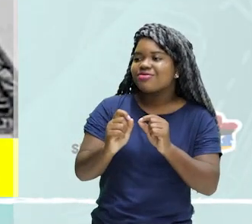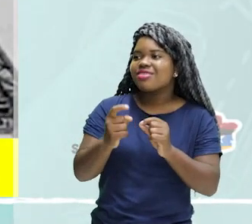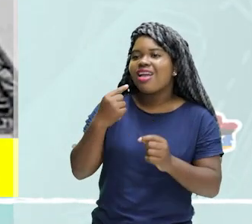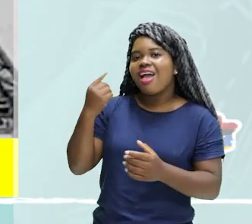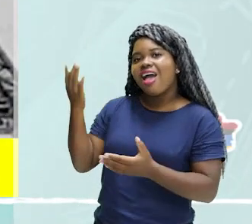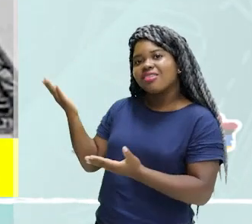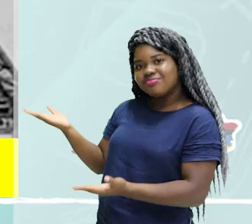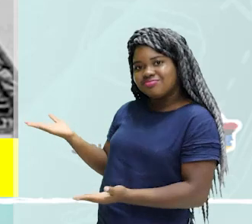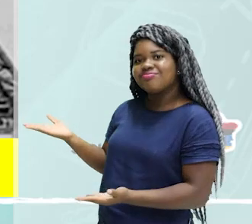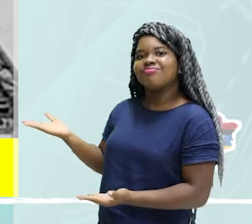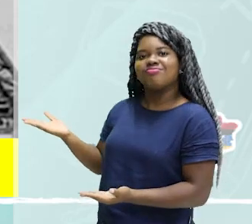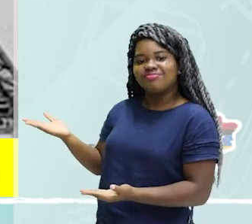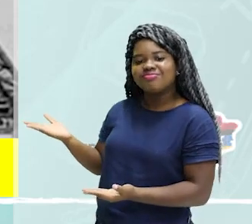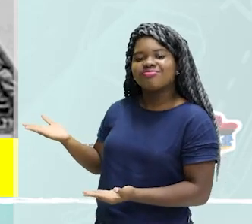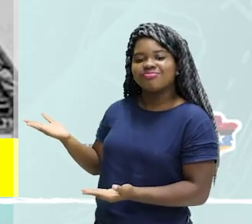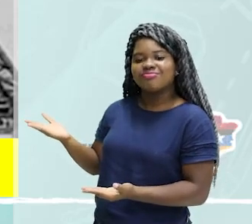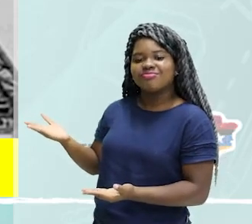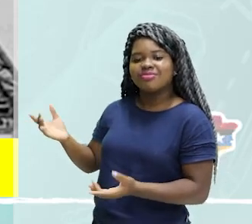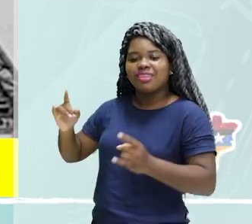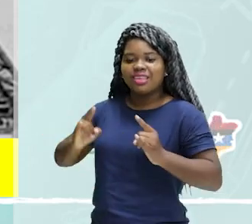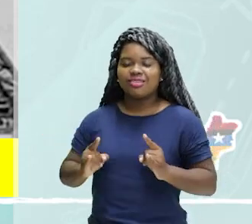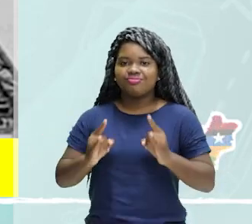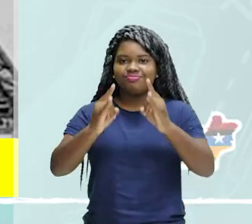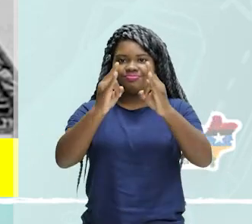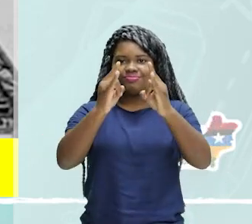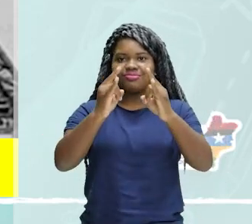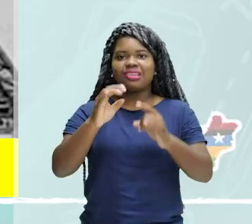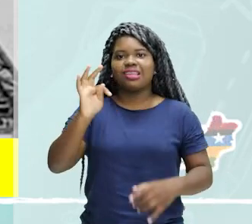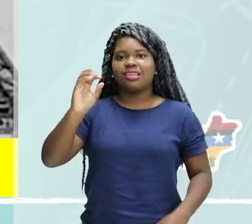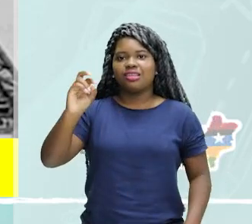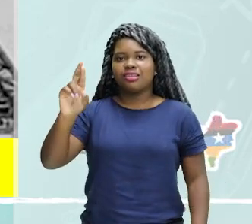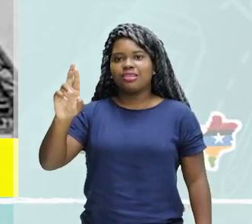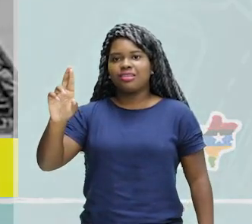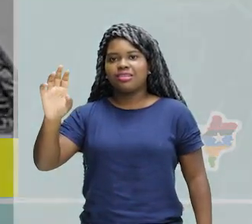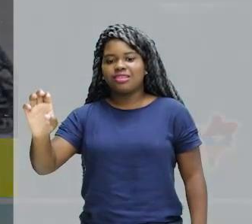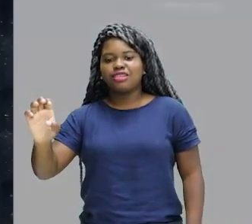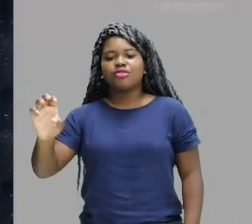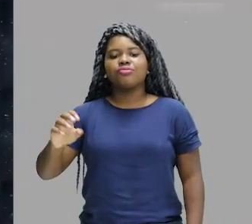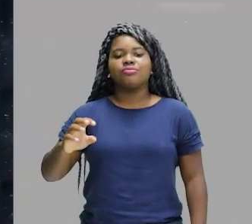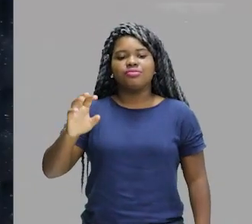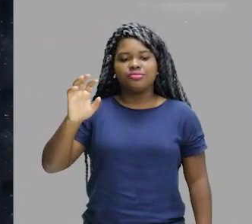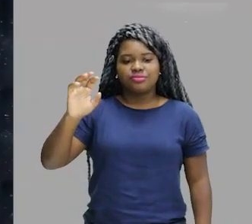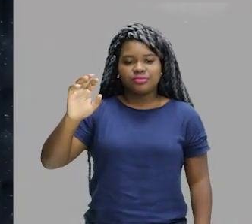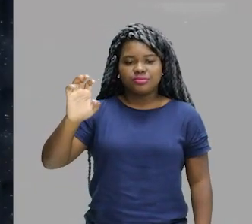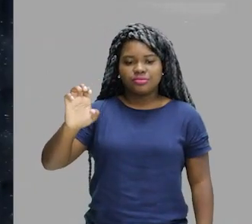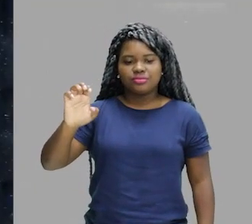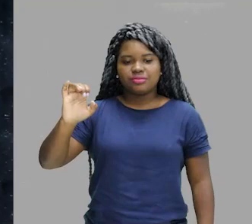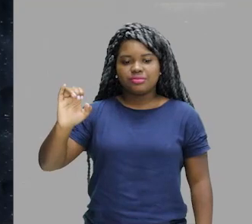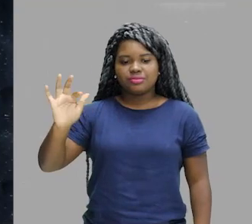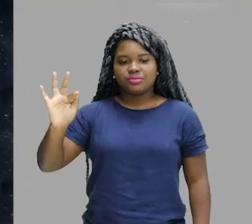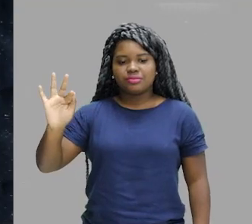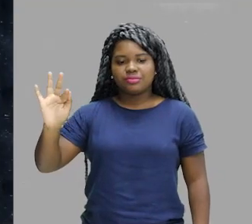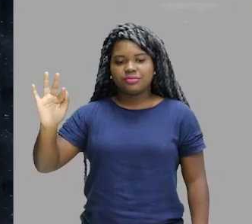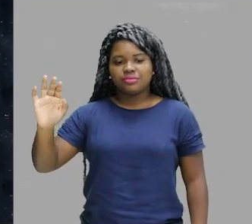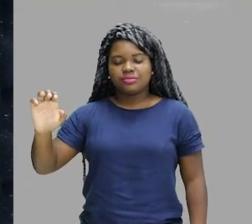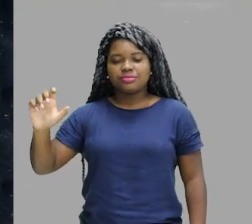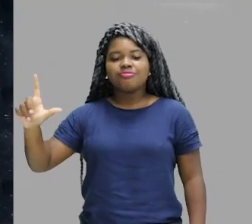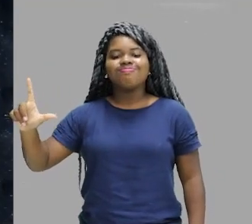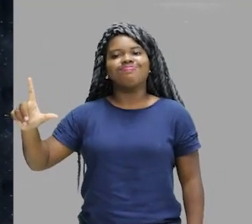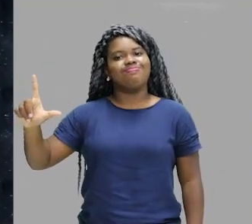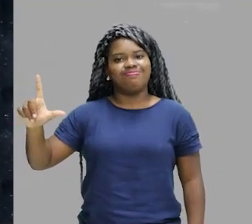La Tour Eiffel, ou a Torre Eiffel, que não chamava desse jeito, chamava-se a Torre Alta, de 300 metros de altura,